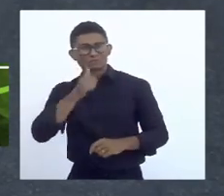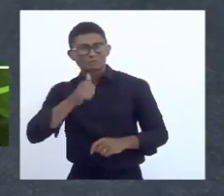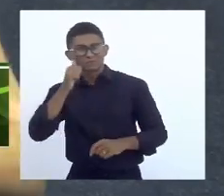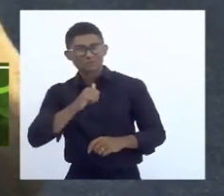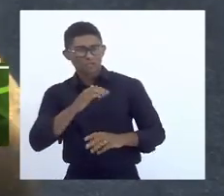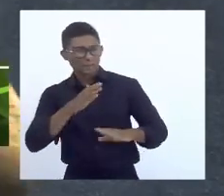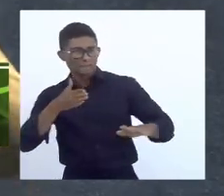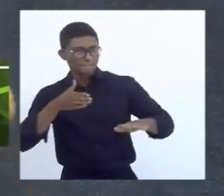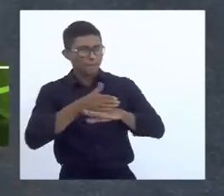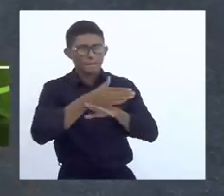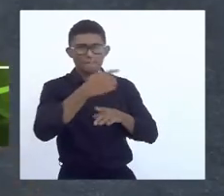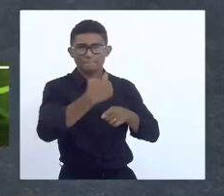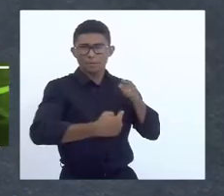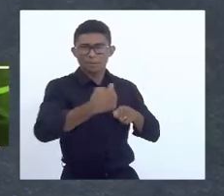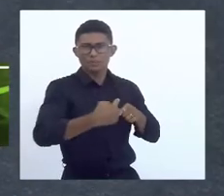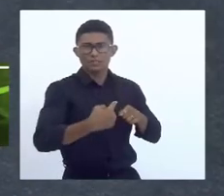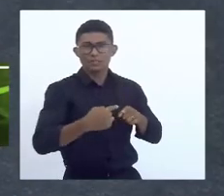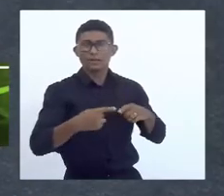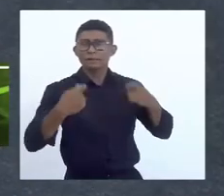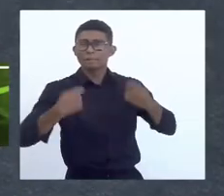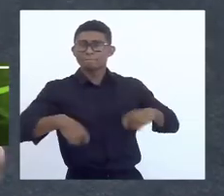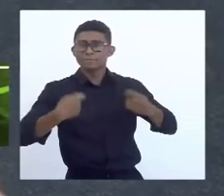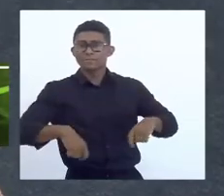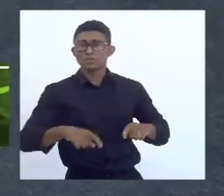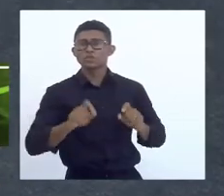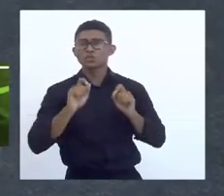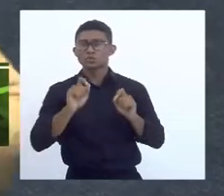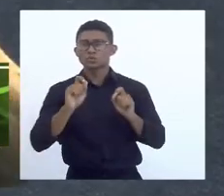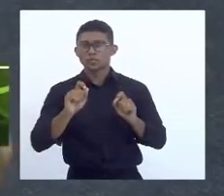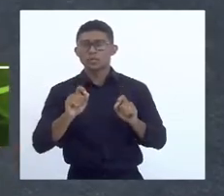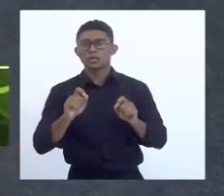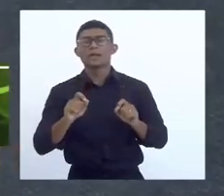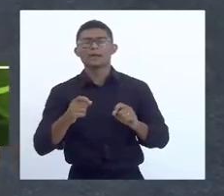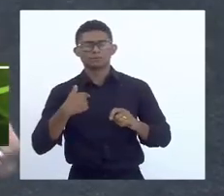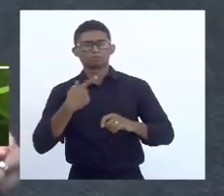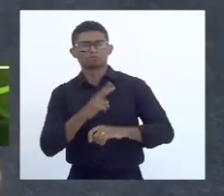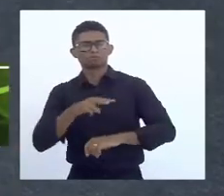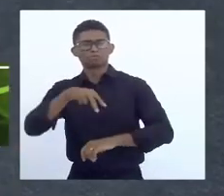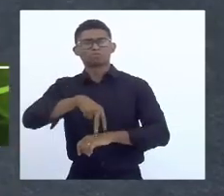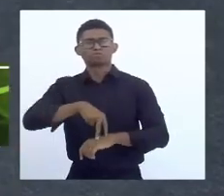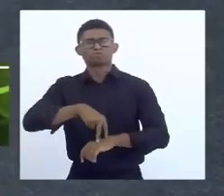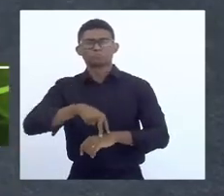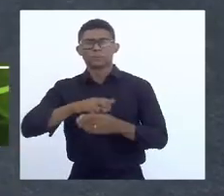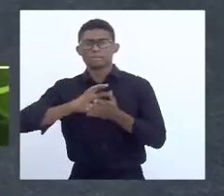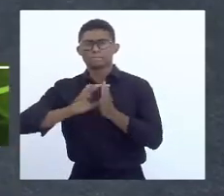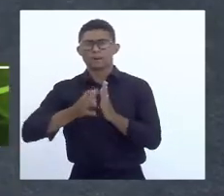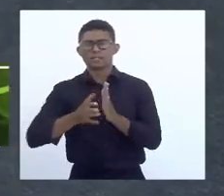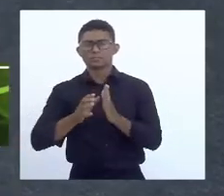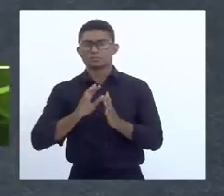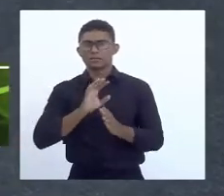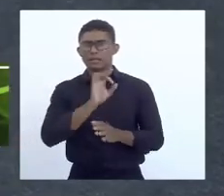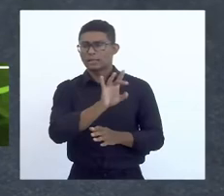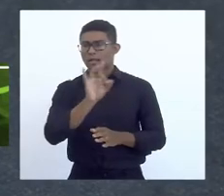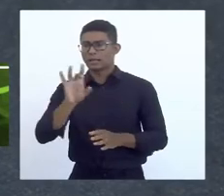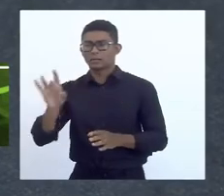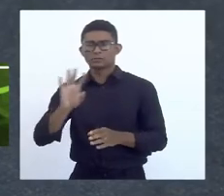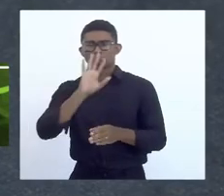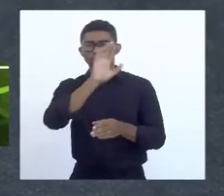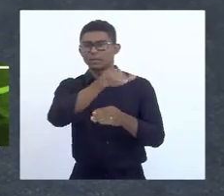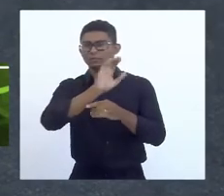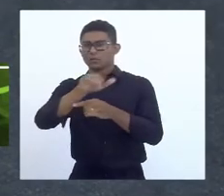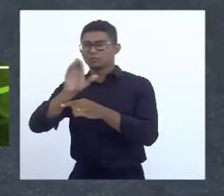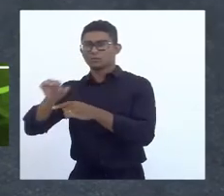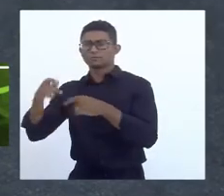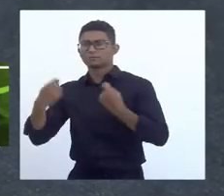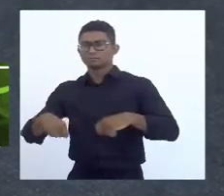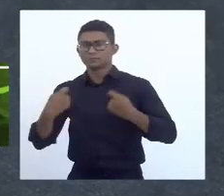parlamento, elas têm de se afirmar no espaço político, nos partidos políticos. E essa onda conservadora